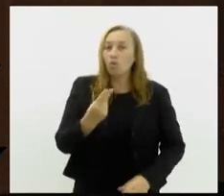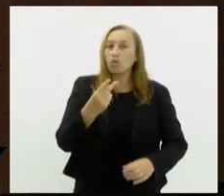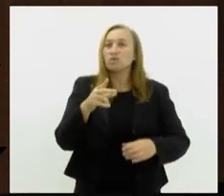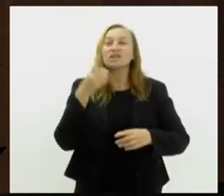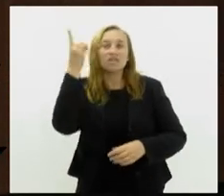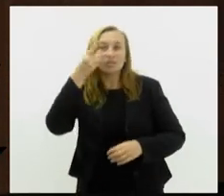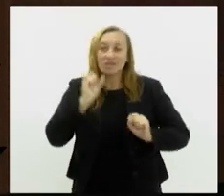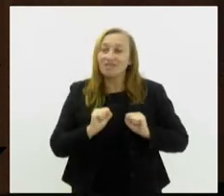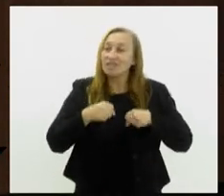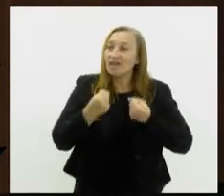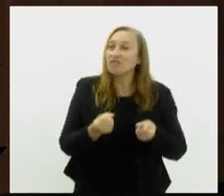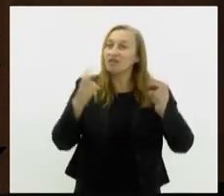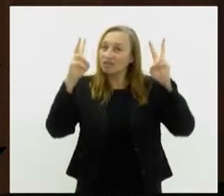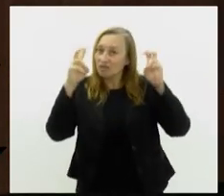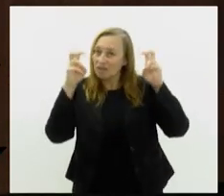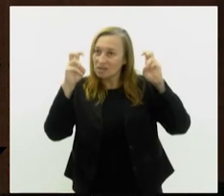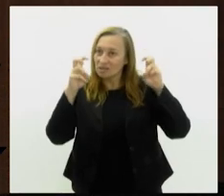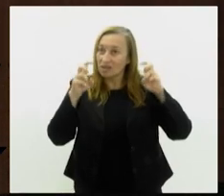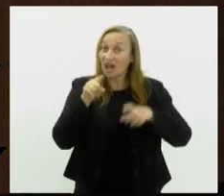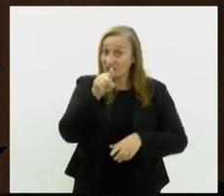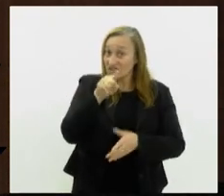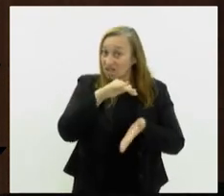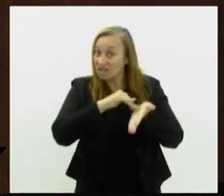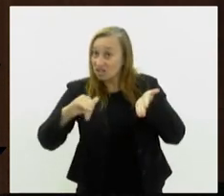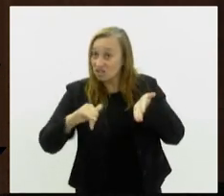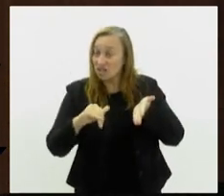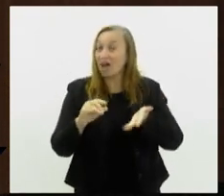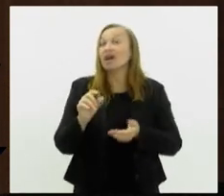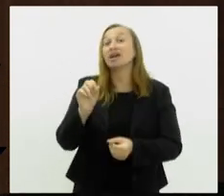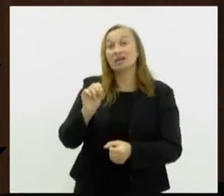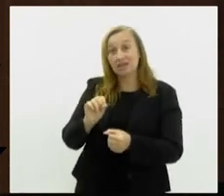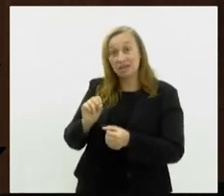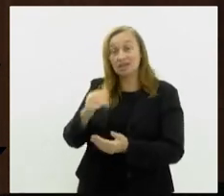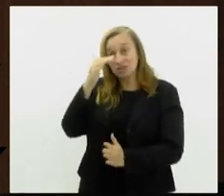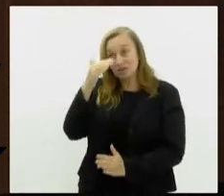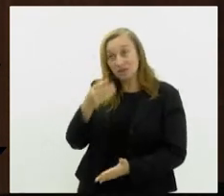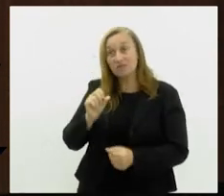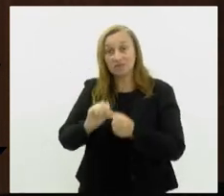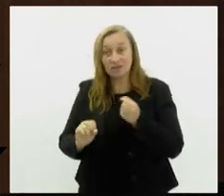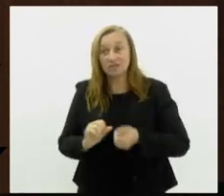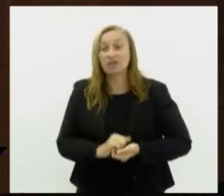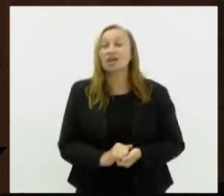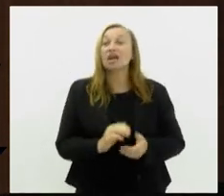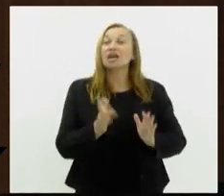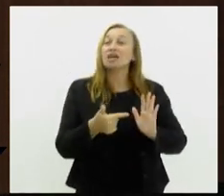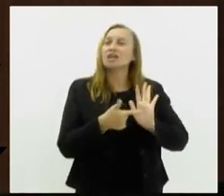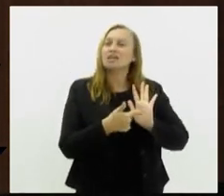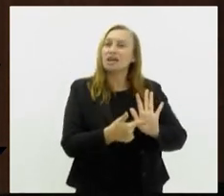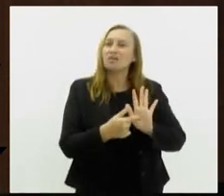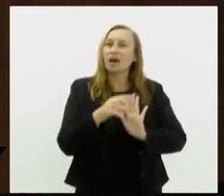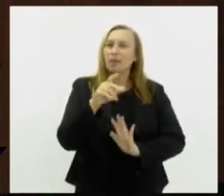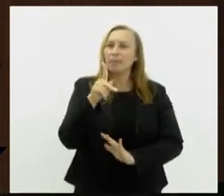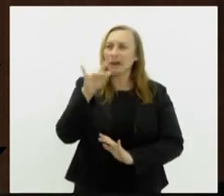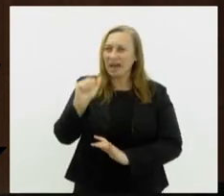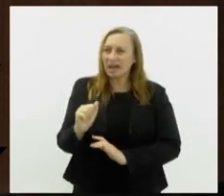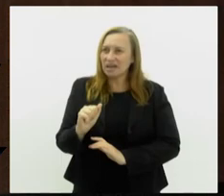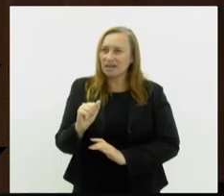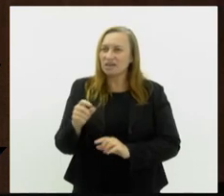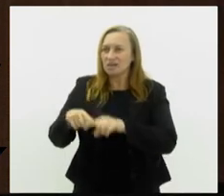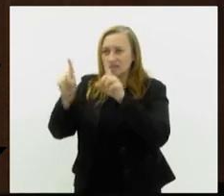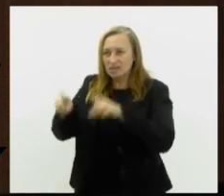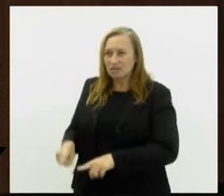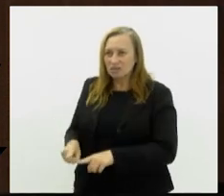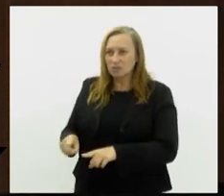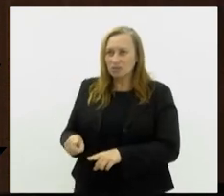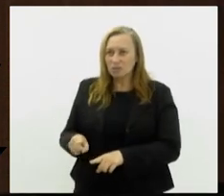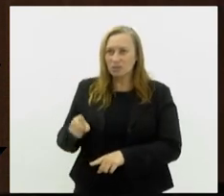a causa, acionaria e exonerar. E assim a senhora fez. Aqui está uma placa de um servidor chamado Eduardo Rosa de Moraes,